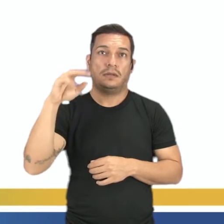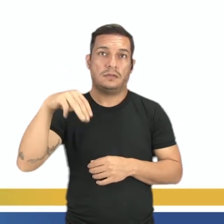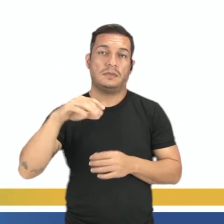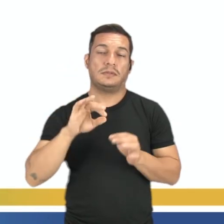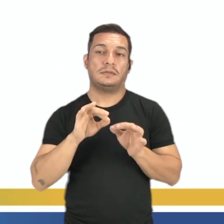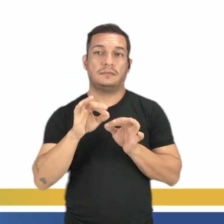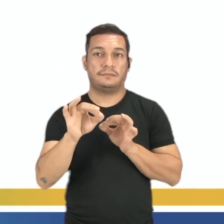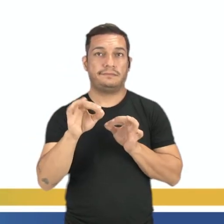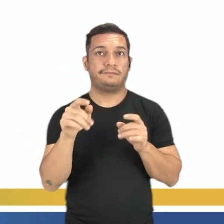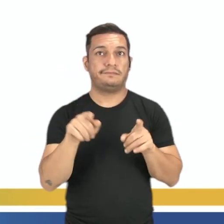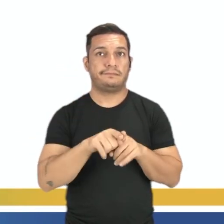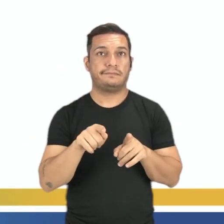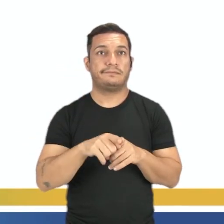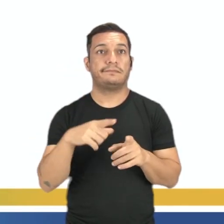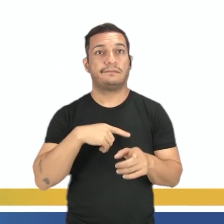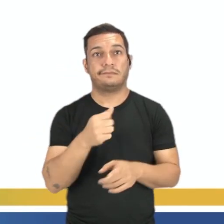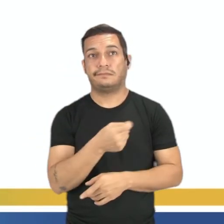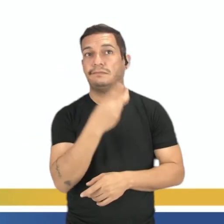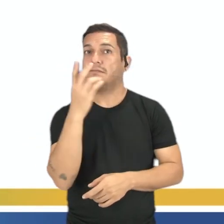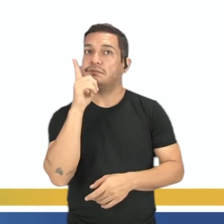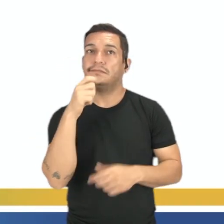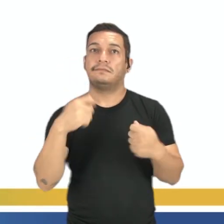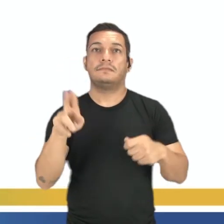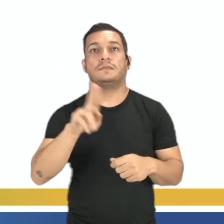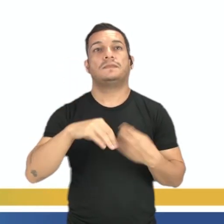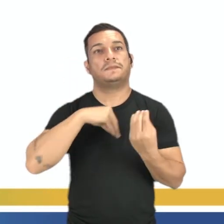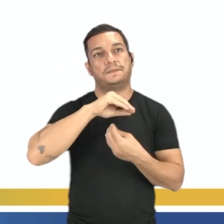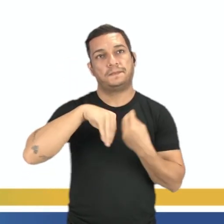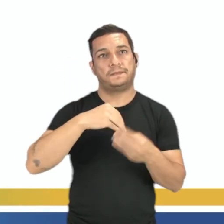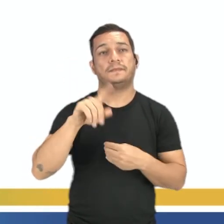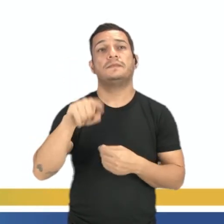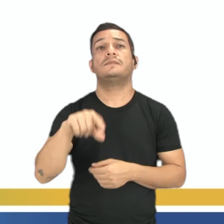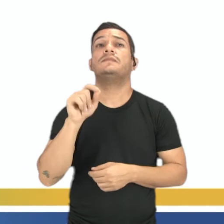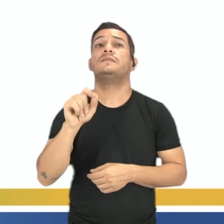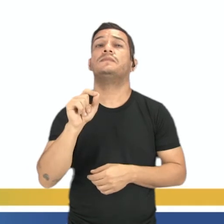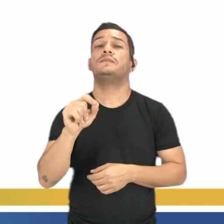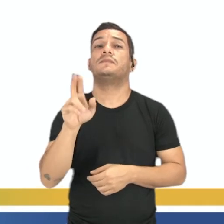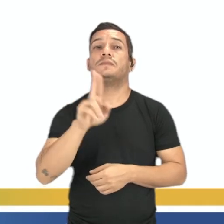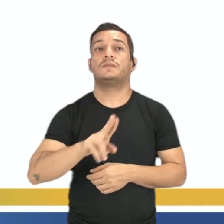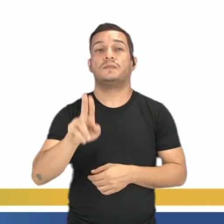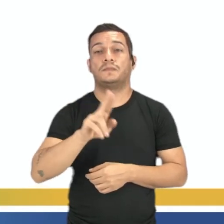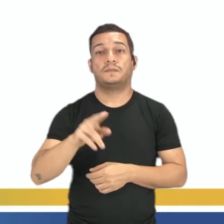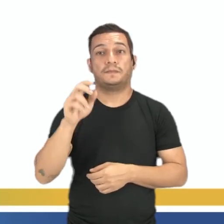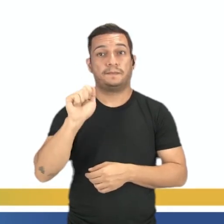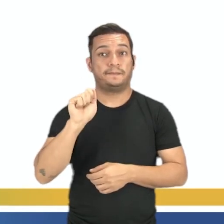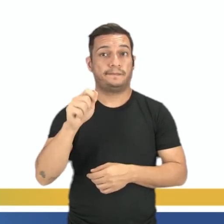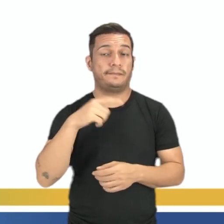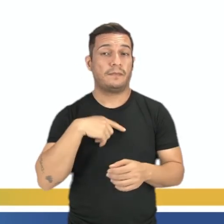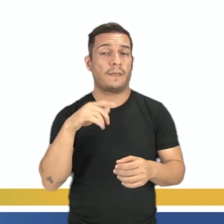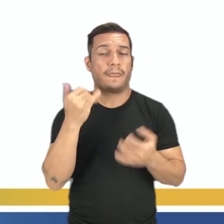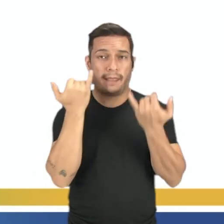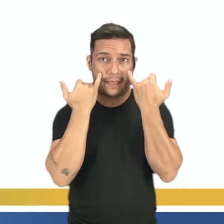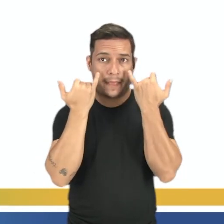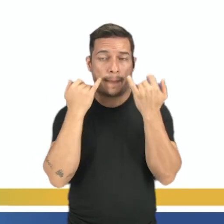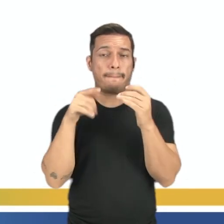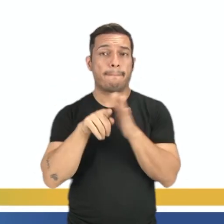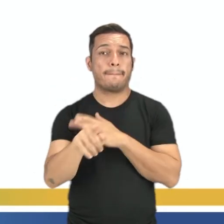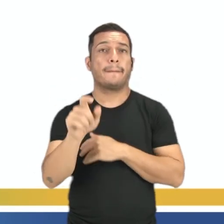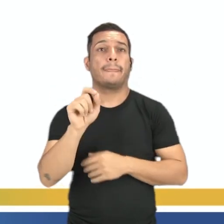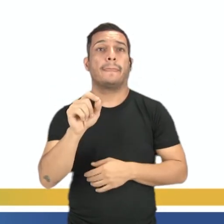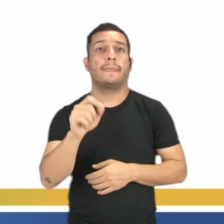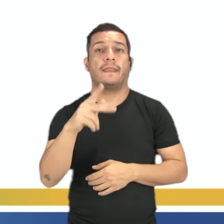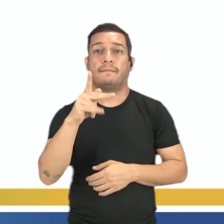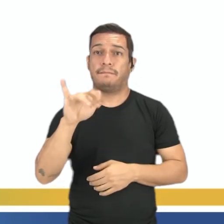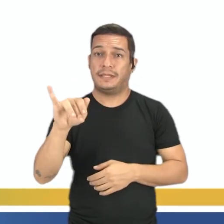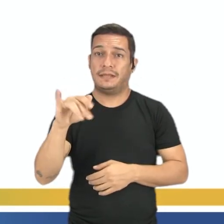A quantidade de água que deve ser utilizada na mistura é cerca de... Vamos utilizar aqui como dado da questão que foi fornecido